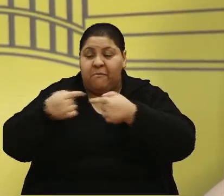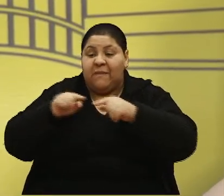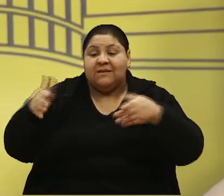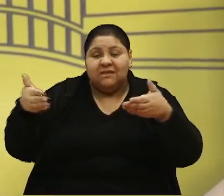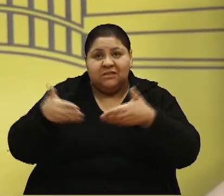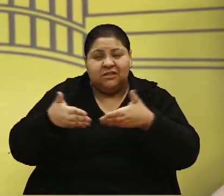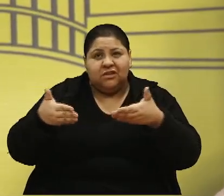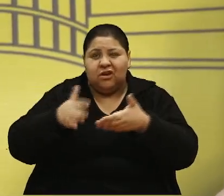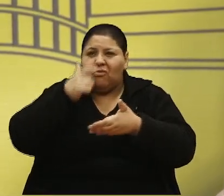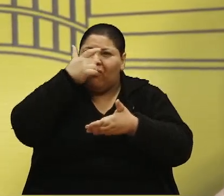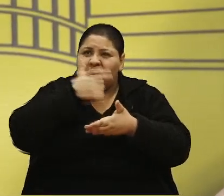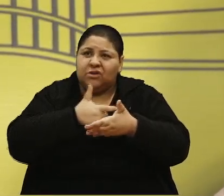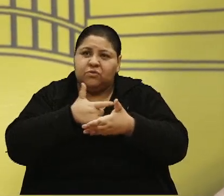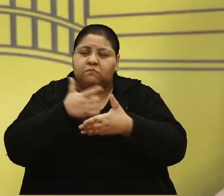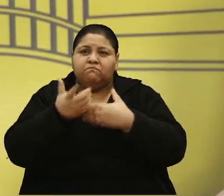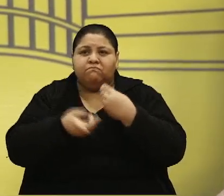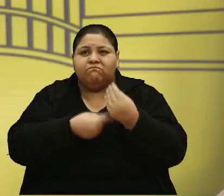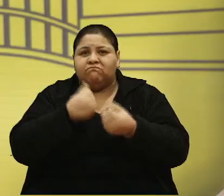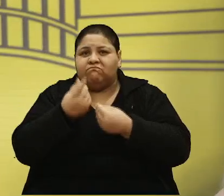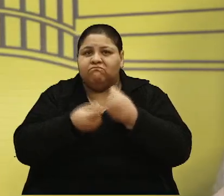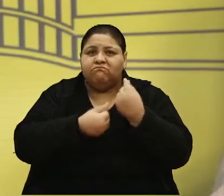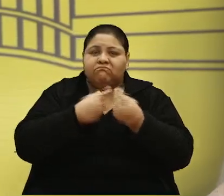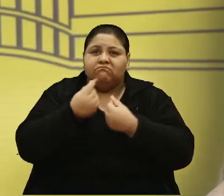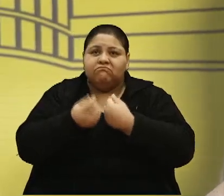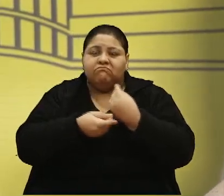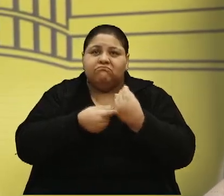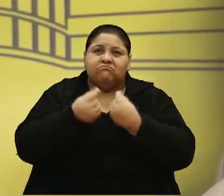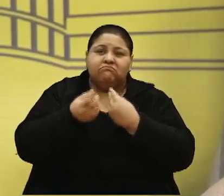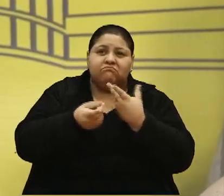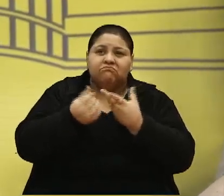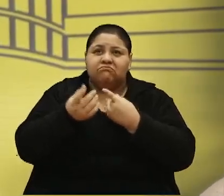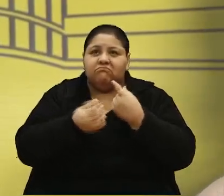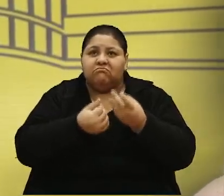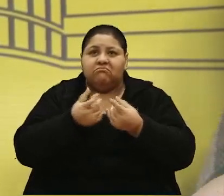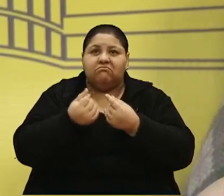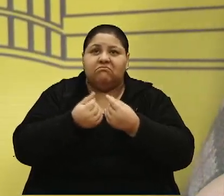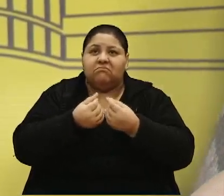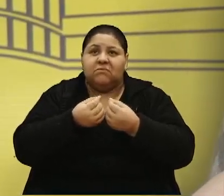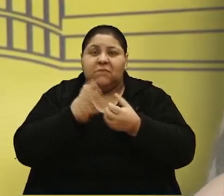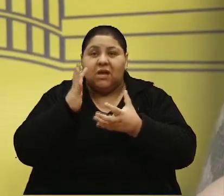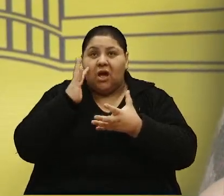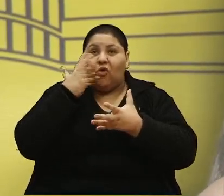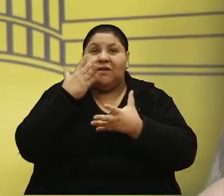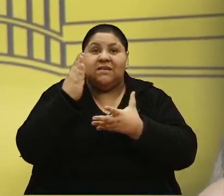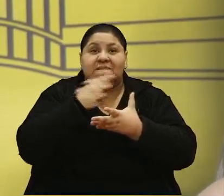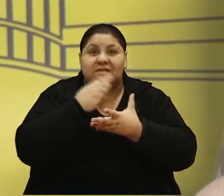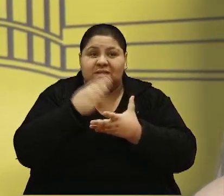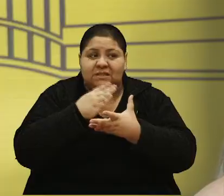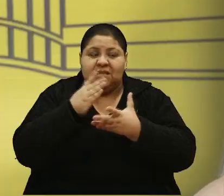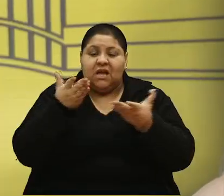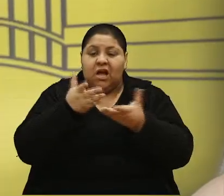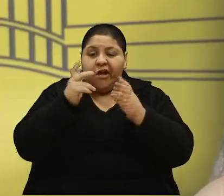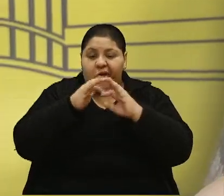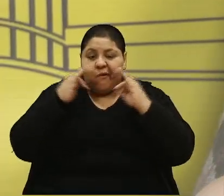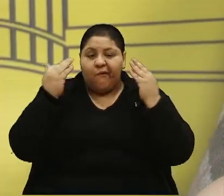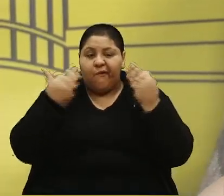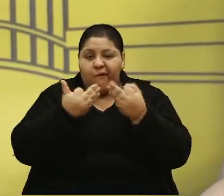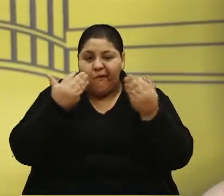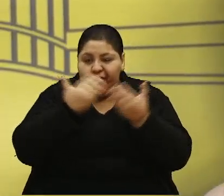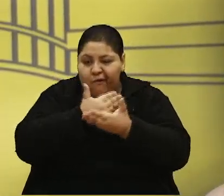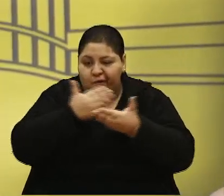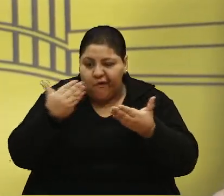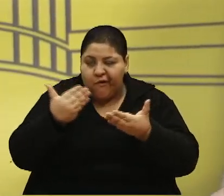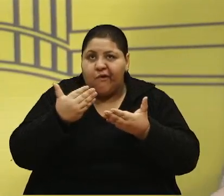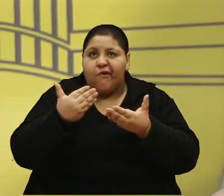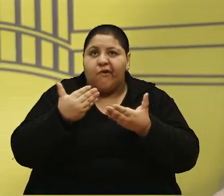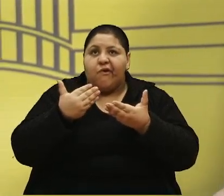agora parece que se vai ou tudo ou nada. Então, agora, as famílias começam